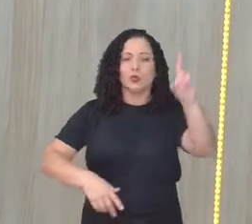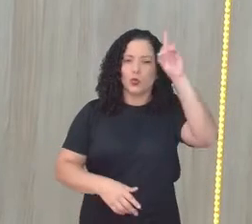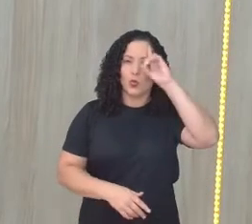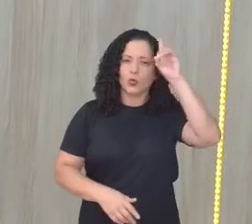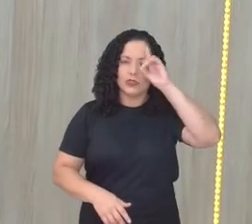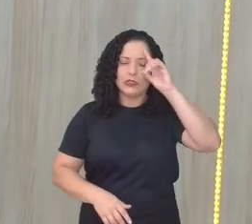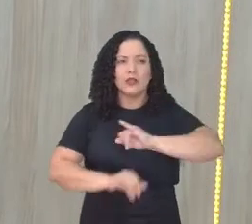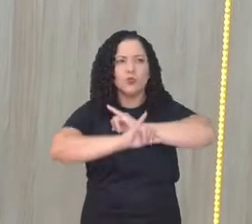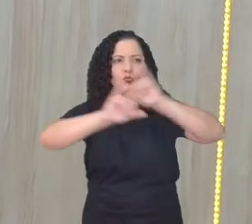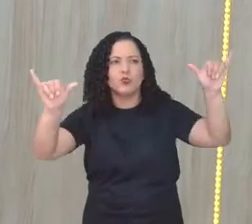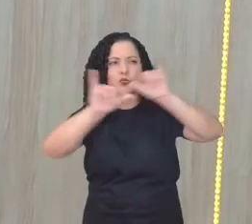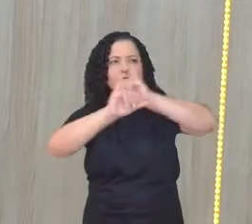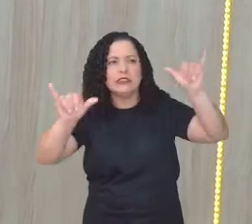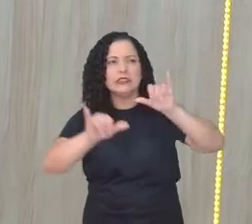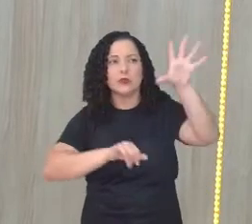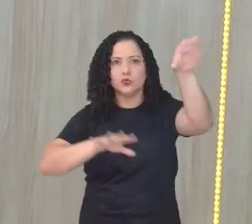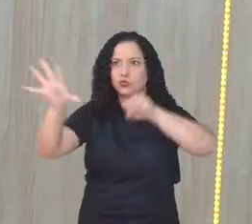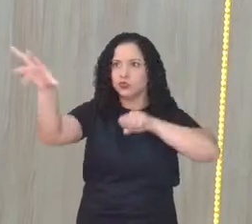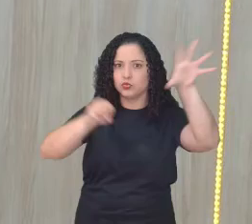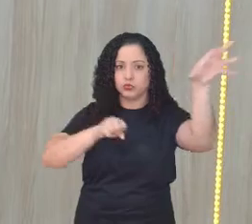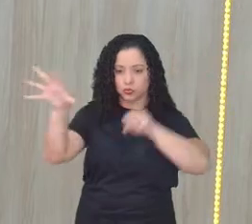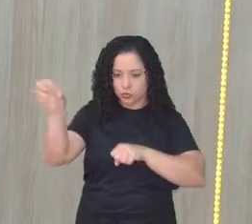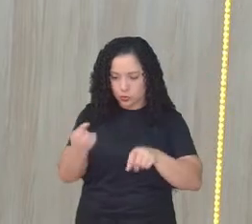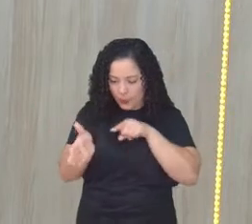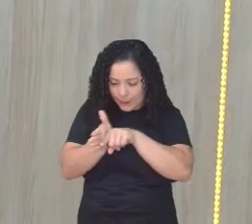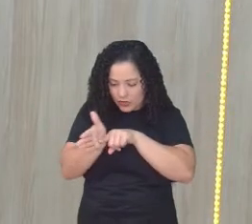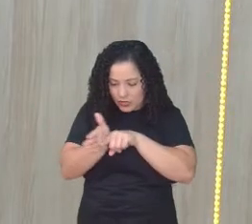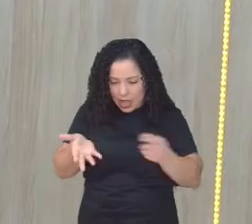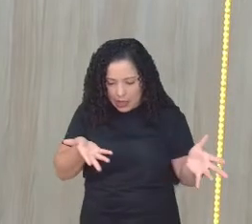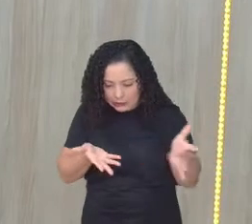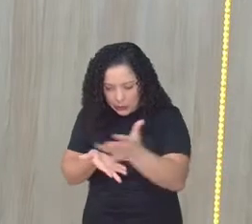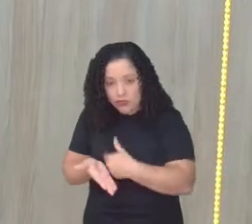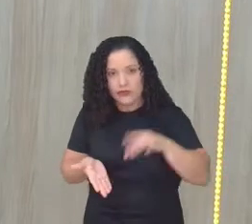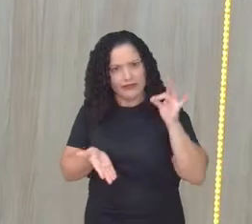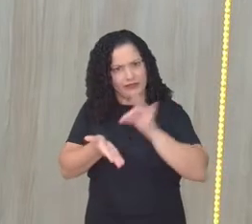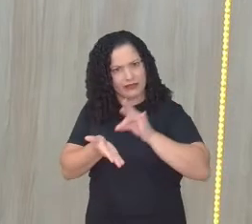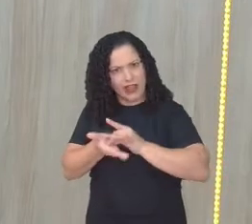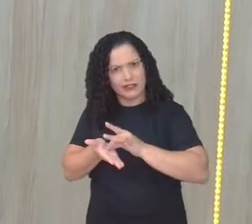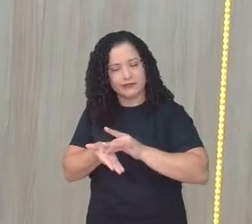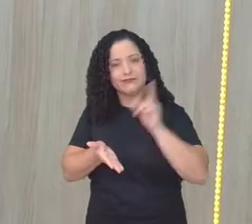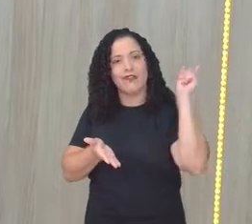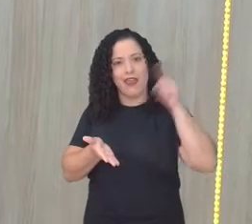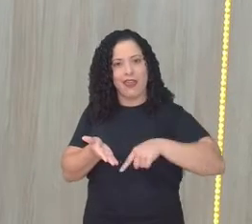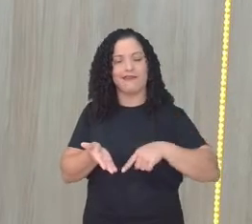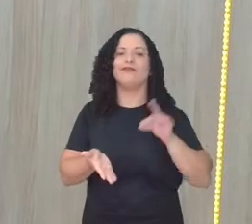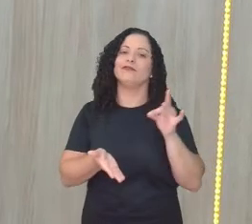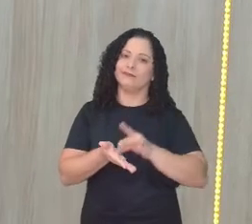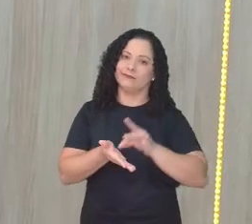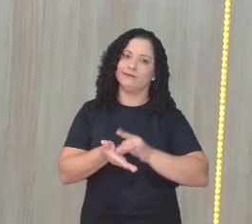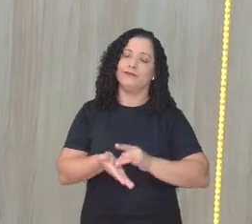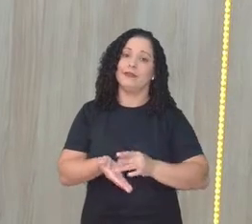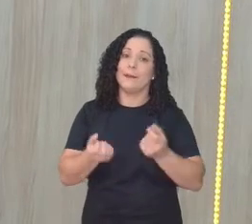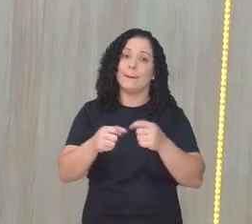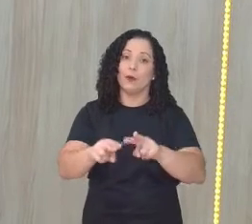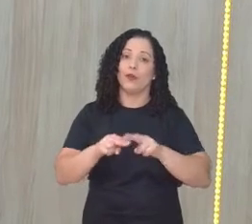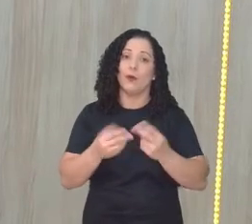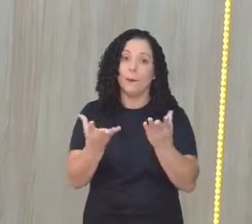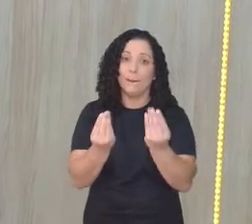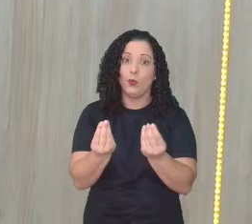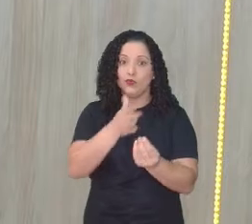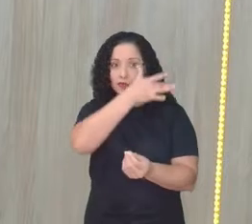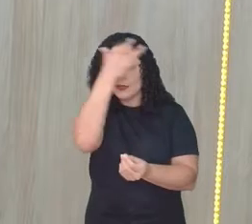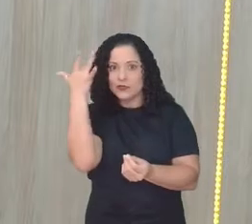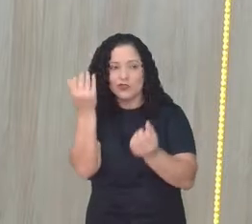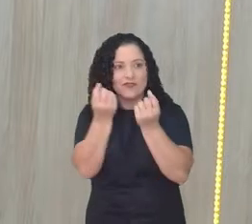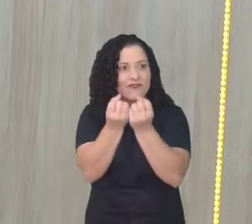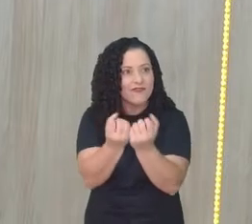saber se aquilo ali realmente é verdade. Se é necessário fazer isso, é porque o pessoal está agindo aí na fuleiragem, como a